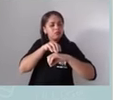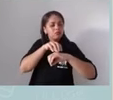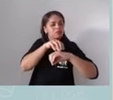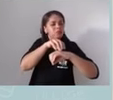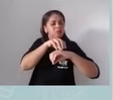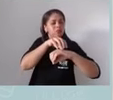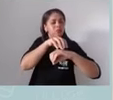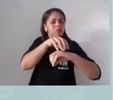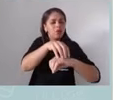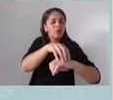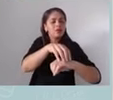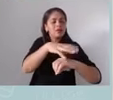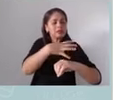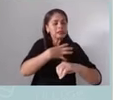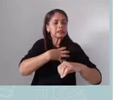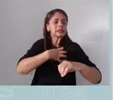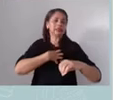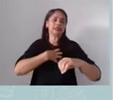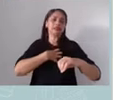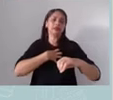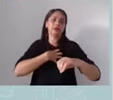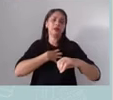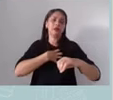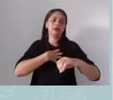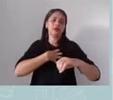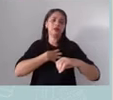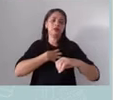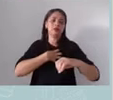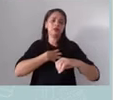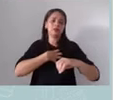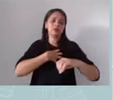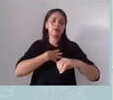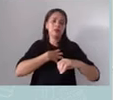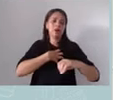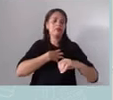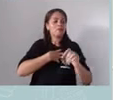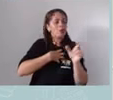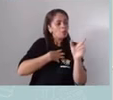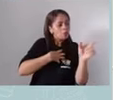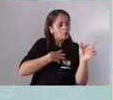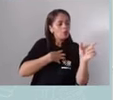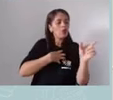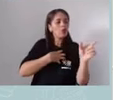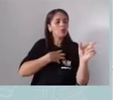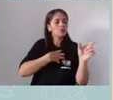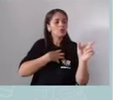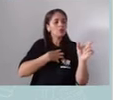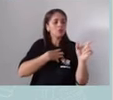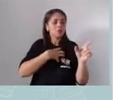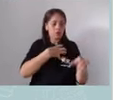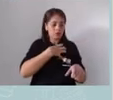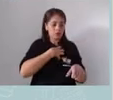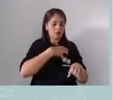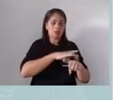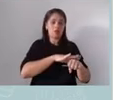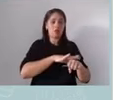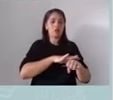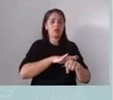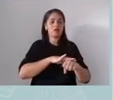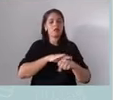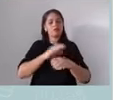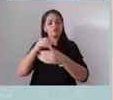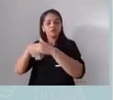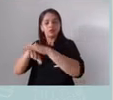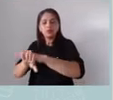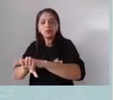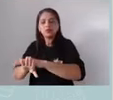vai ser assintomático. Então, geralmente, esse termo portador, ele é usado mais para pessoas que foram assintomáticas, né? E hospedeiro não. O hospedeiro, ele pode